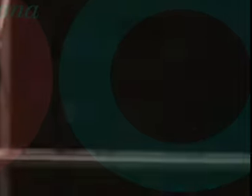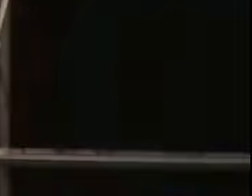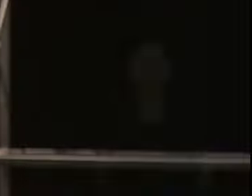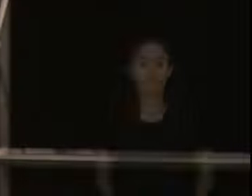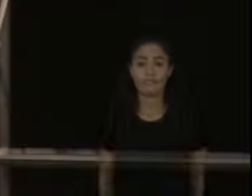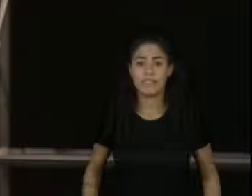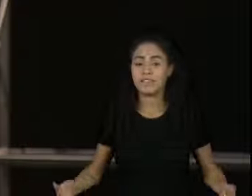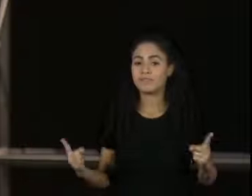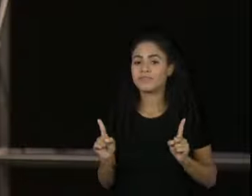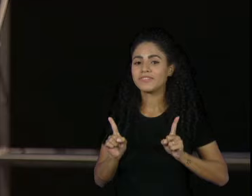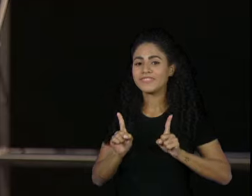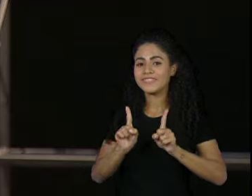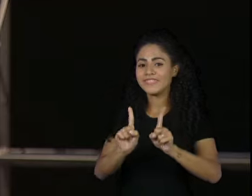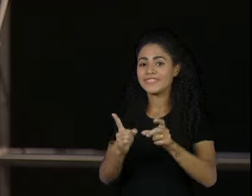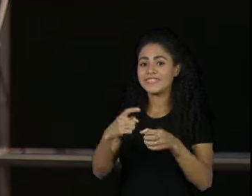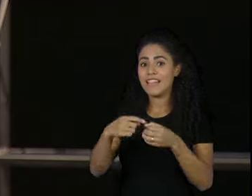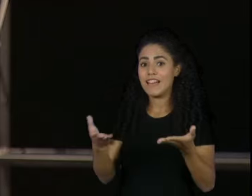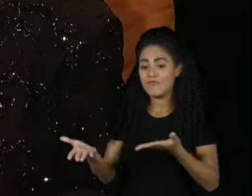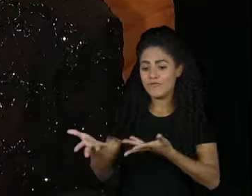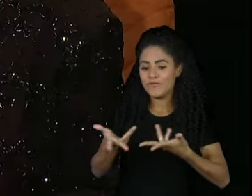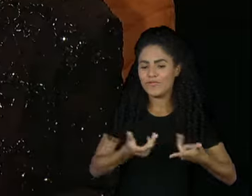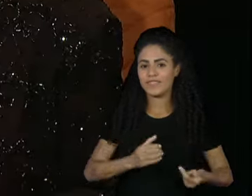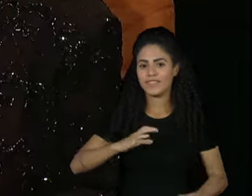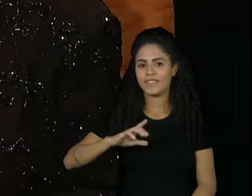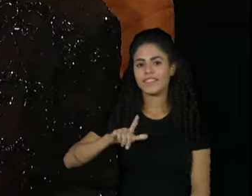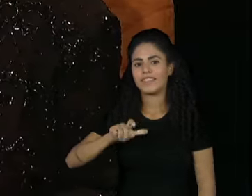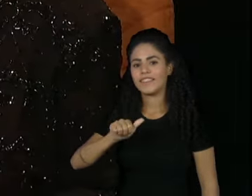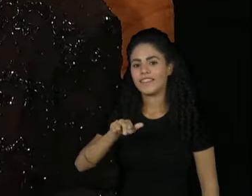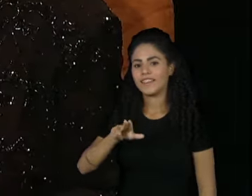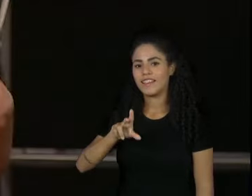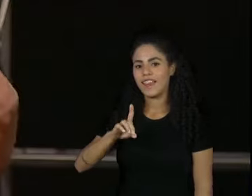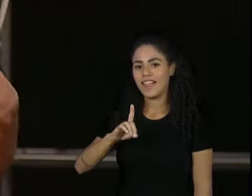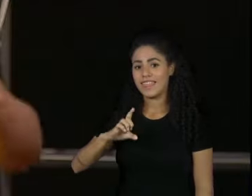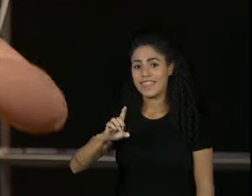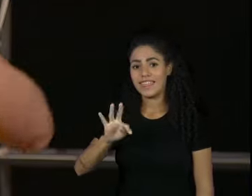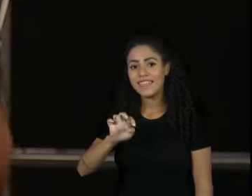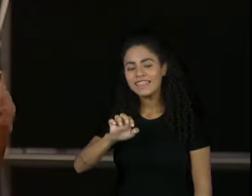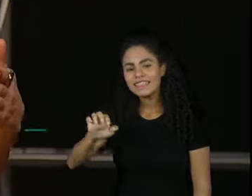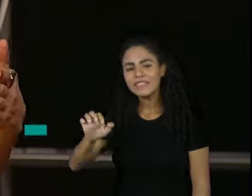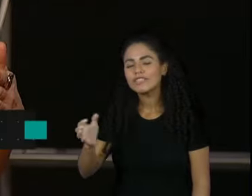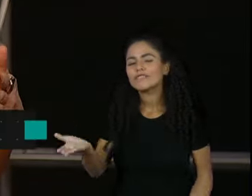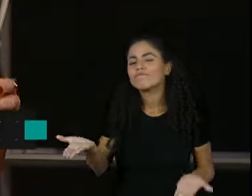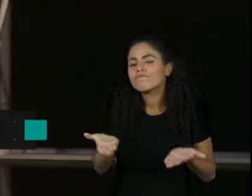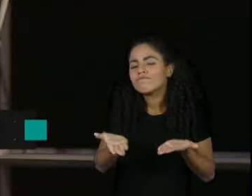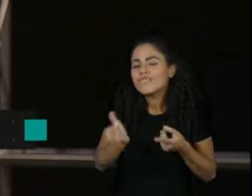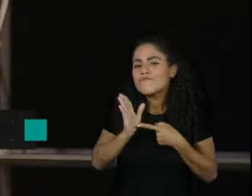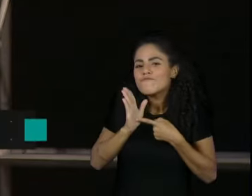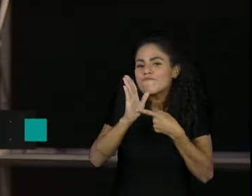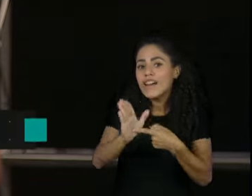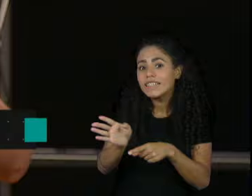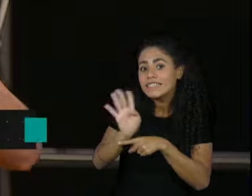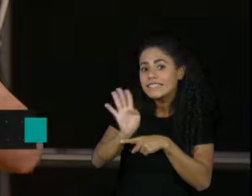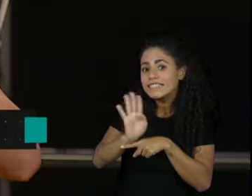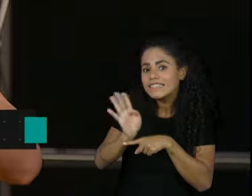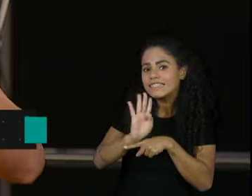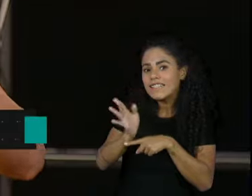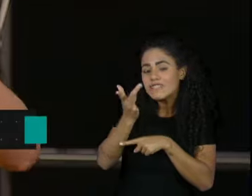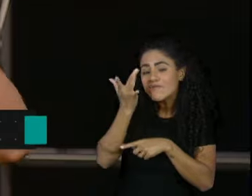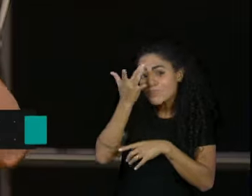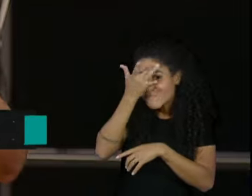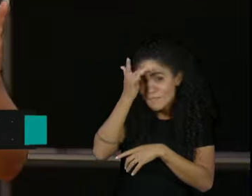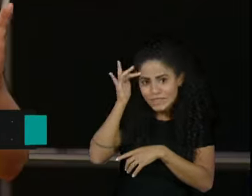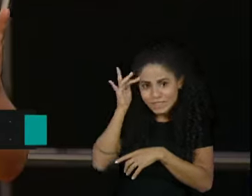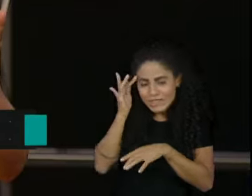O Persona está de volta hoje com Claudete Soares. E Claudete, para a gente abrir esse bloco, a gente tem um depoimento de uma pessoa que é